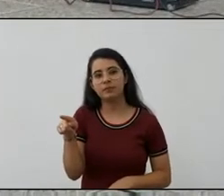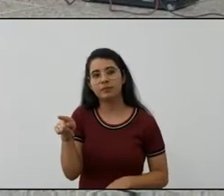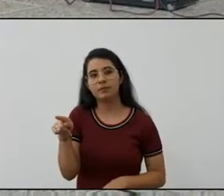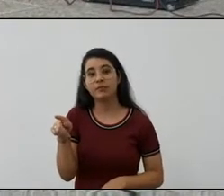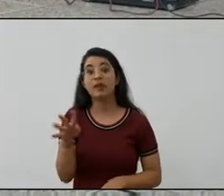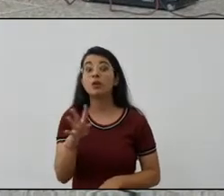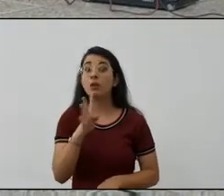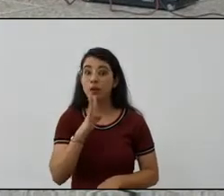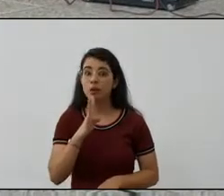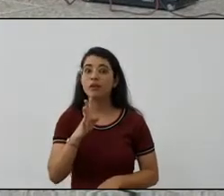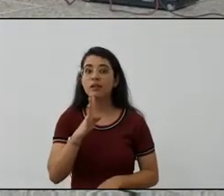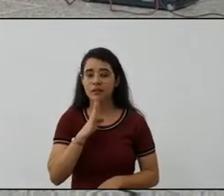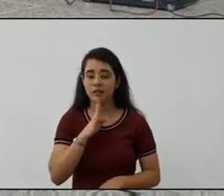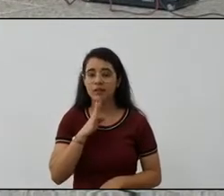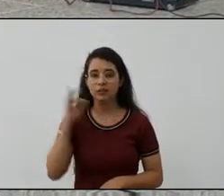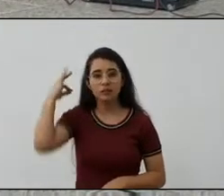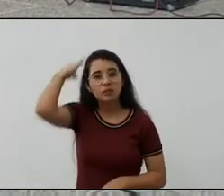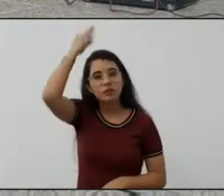o conhecem.